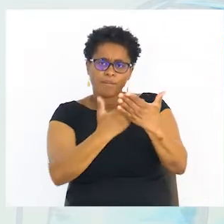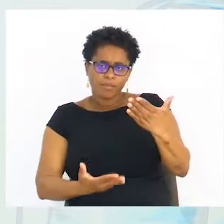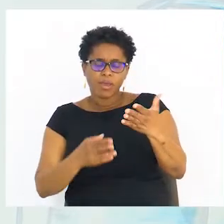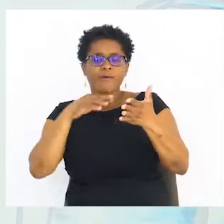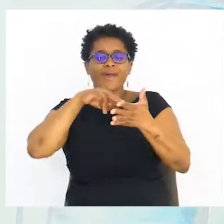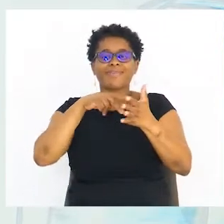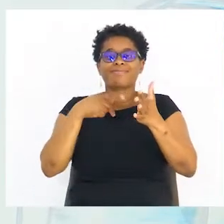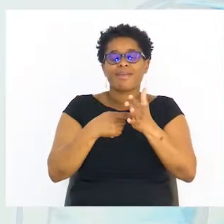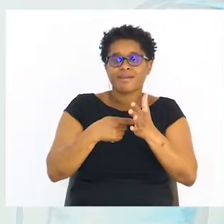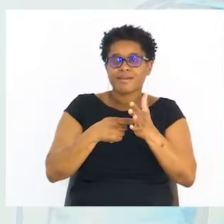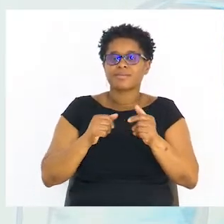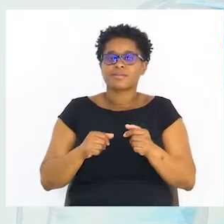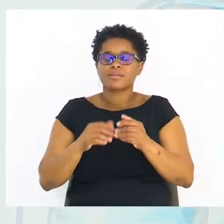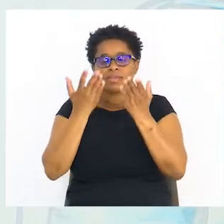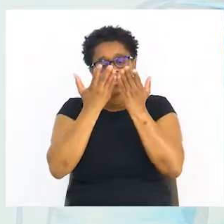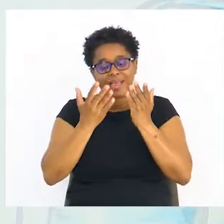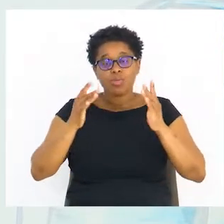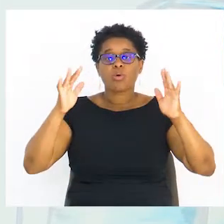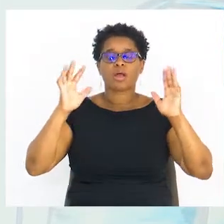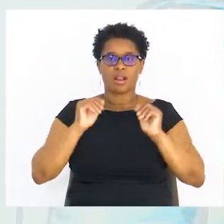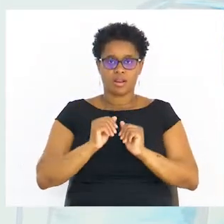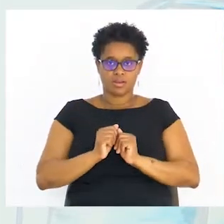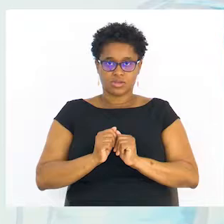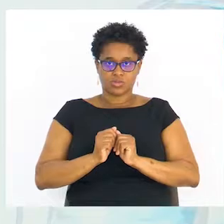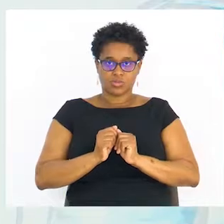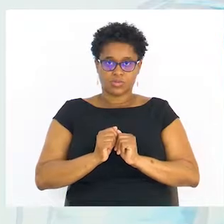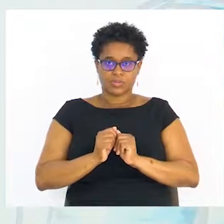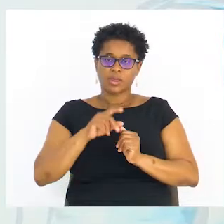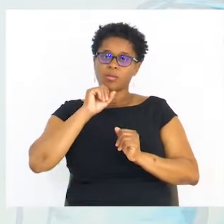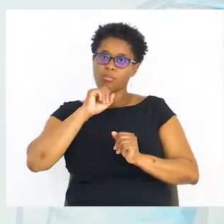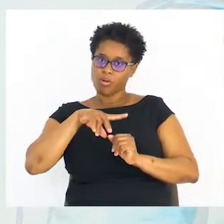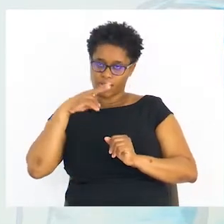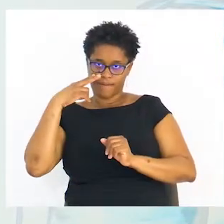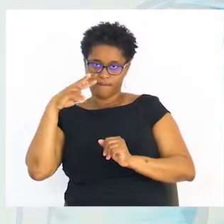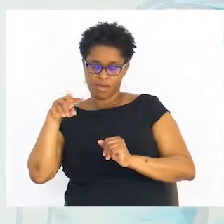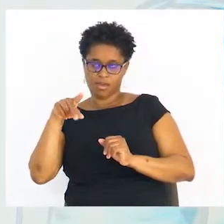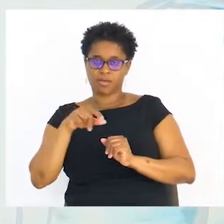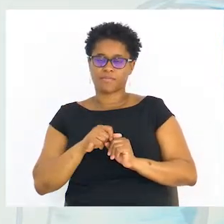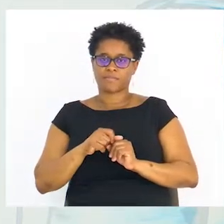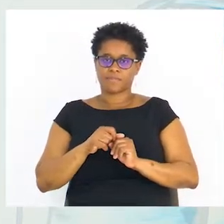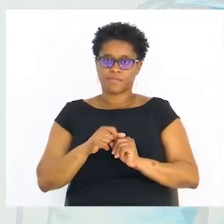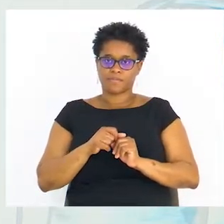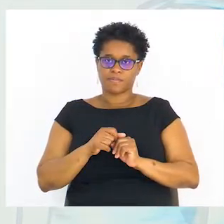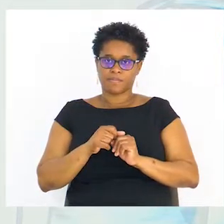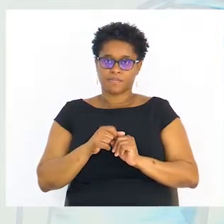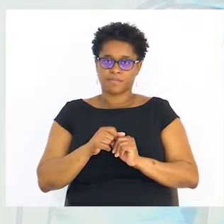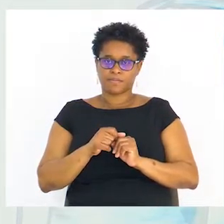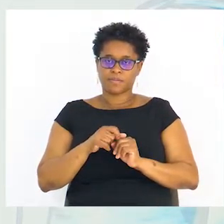Imprimiam a técnica de naturalismo. Podem ver